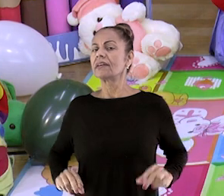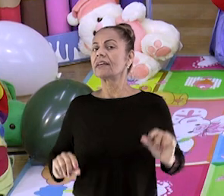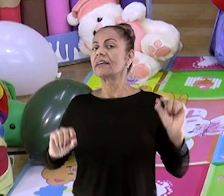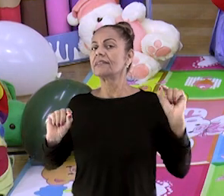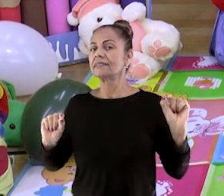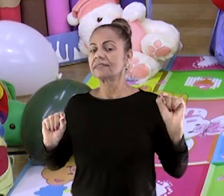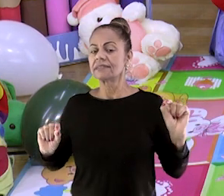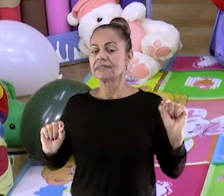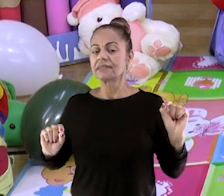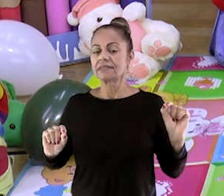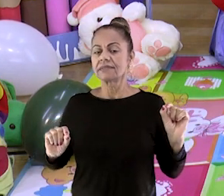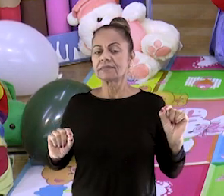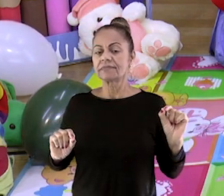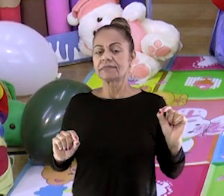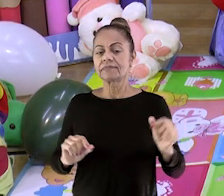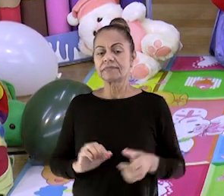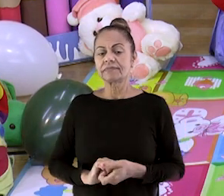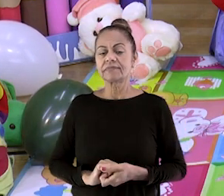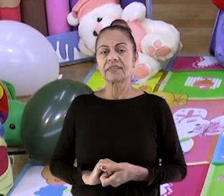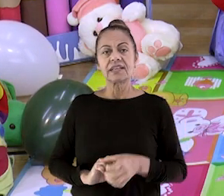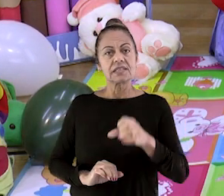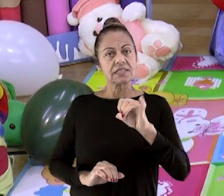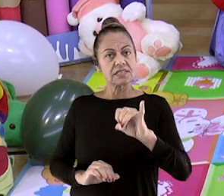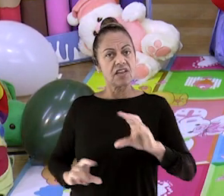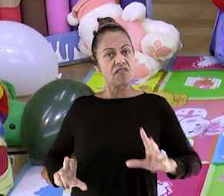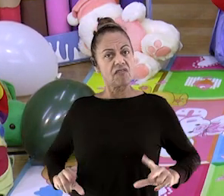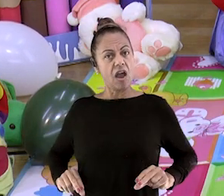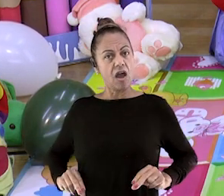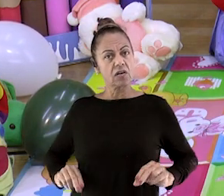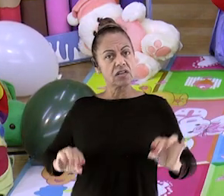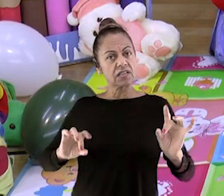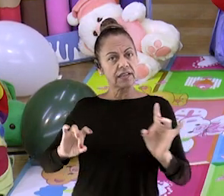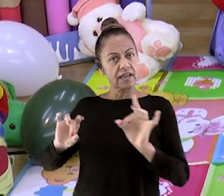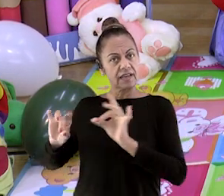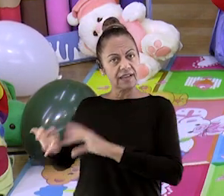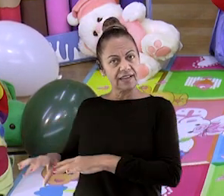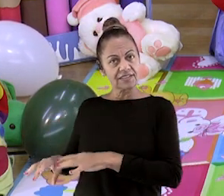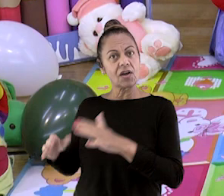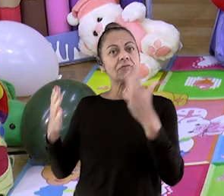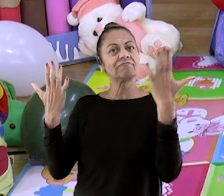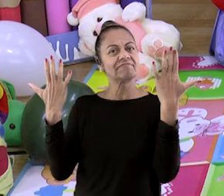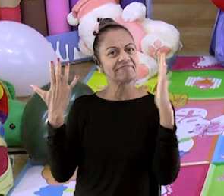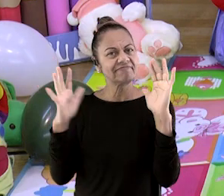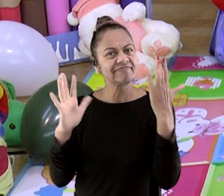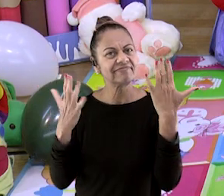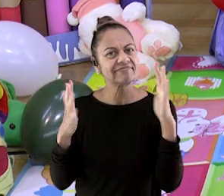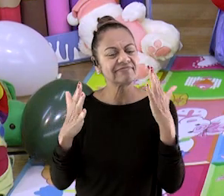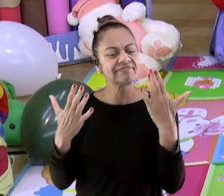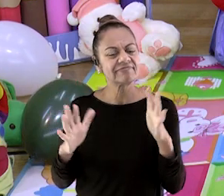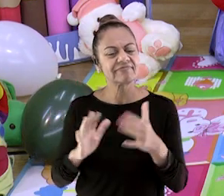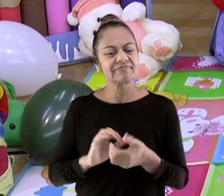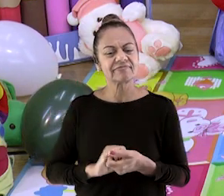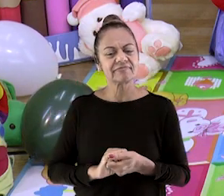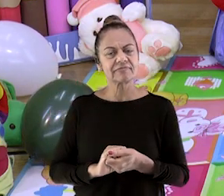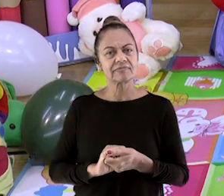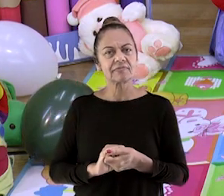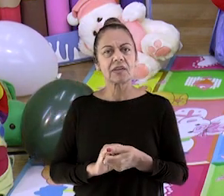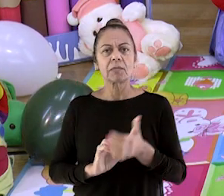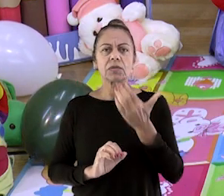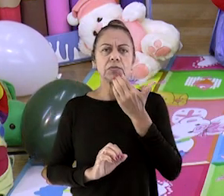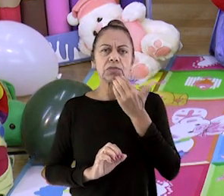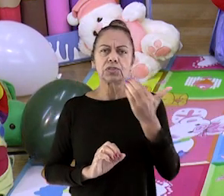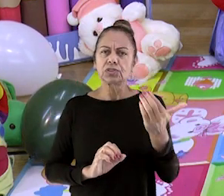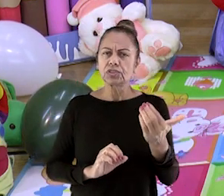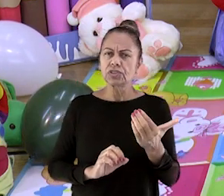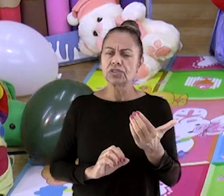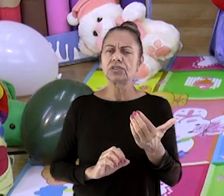quem não usa fraldas palmas para vocês que usam fralda vocês podem